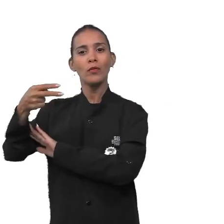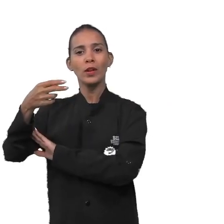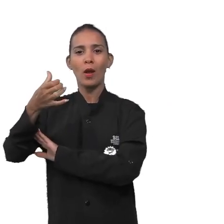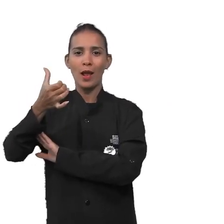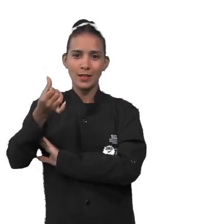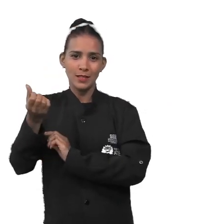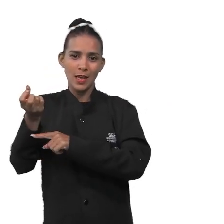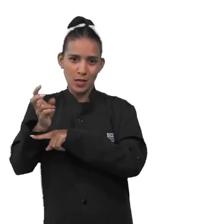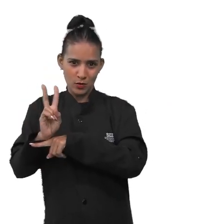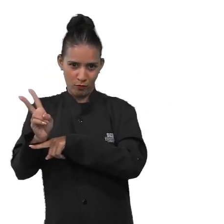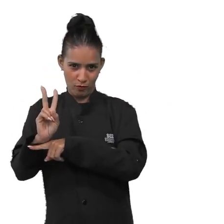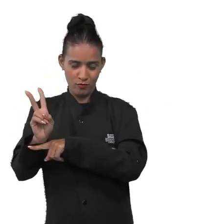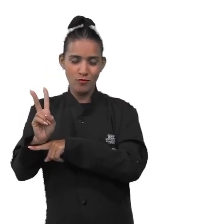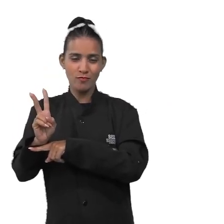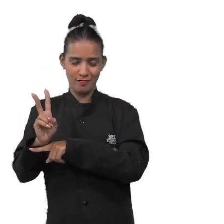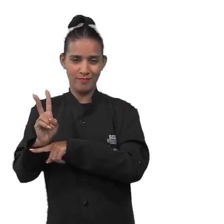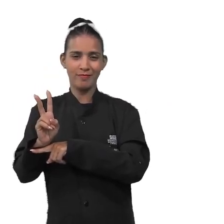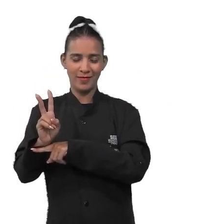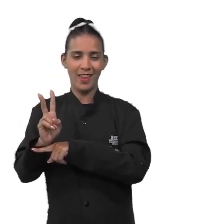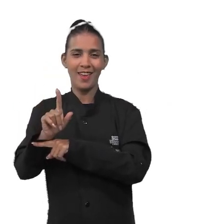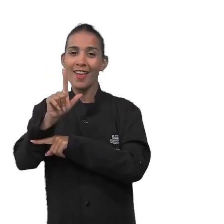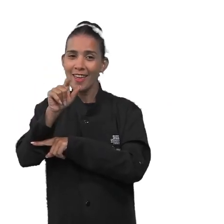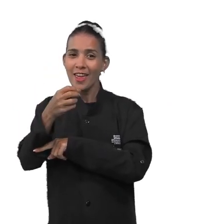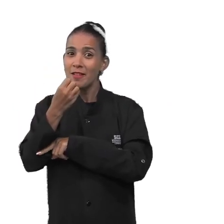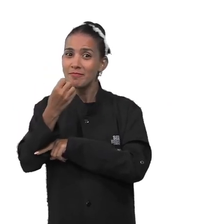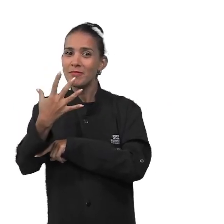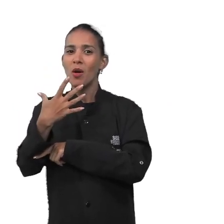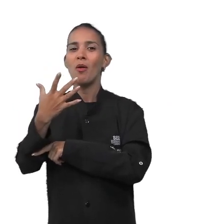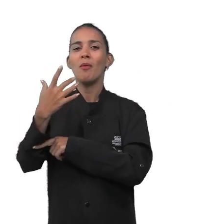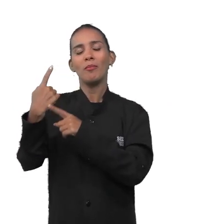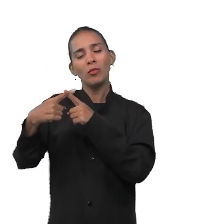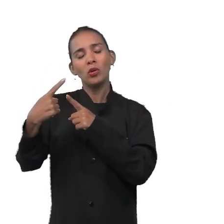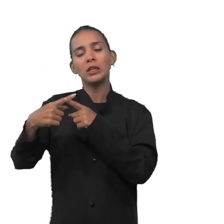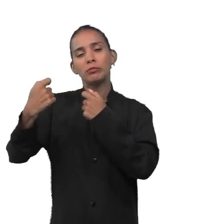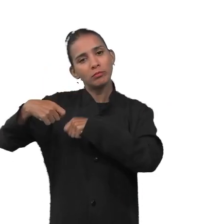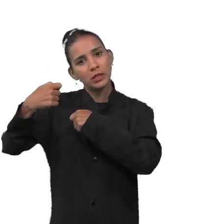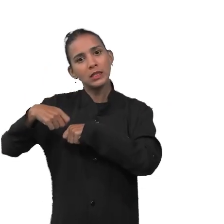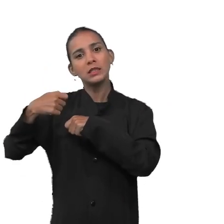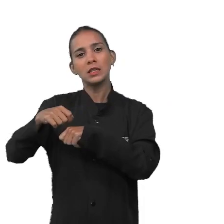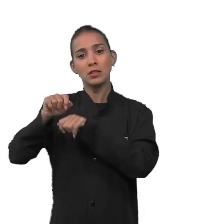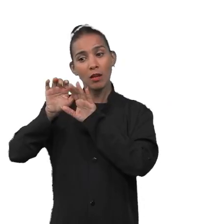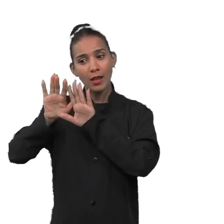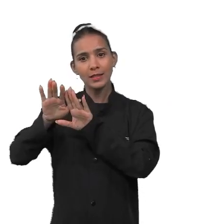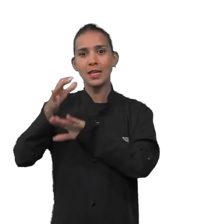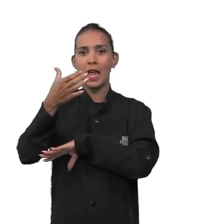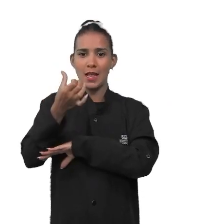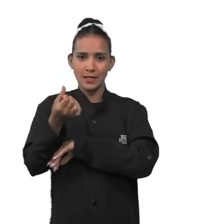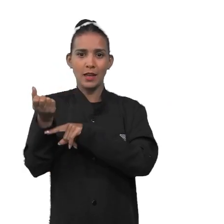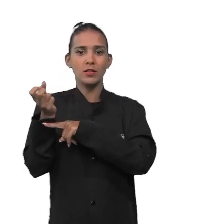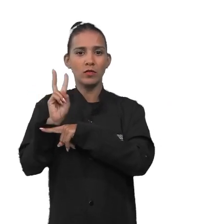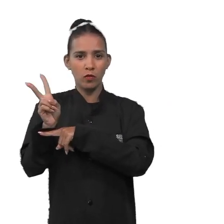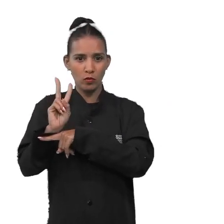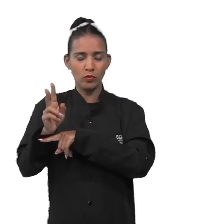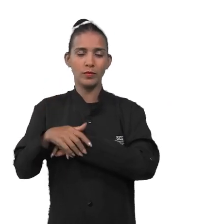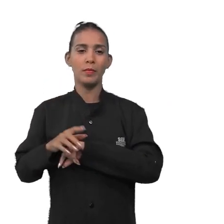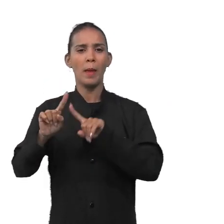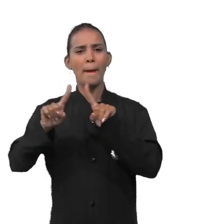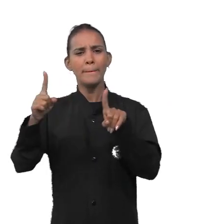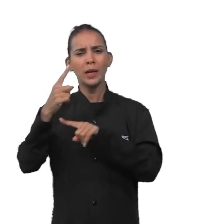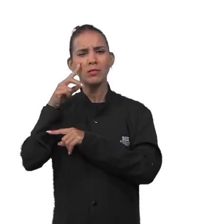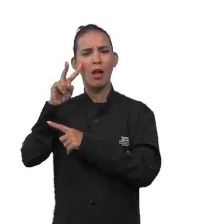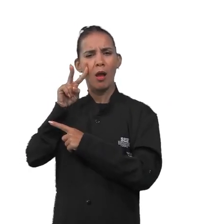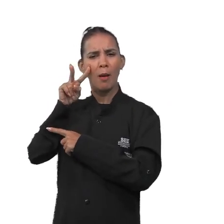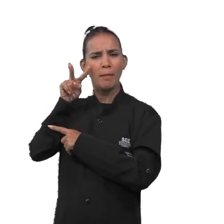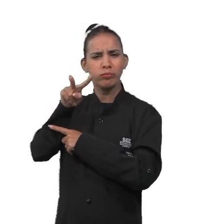fazer o meu aparelho eletrônico funcionar. Professor, mas todos os polos do desenho da imagem são para cima. Perfeito,